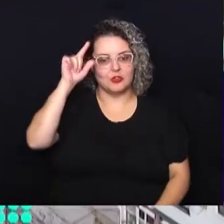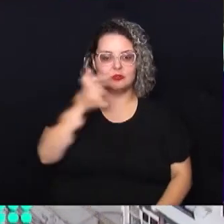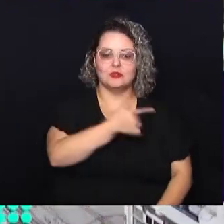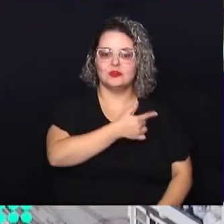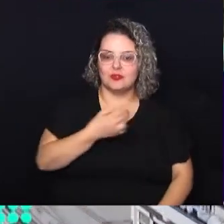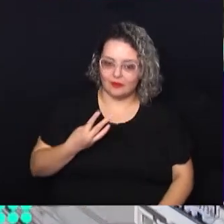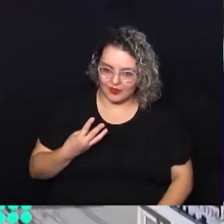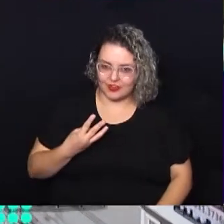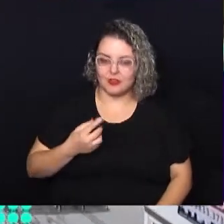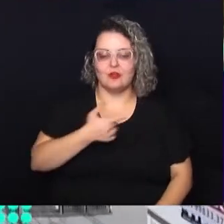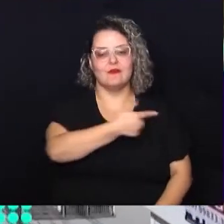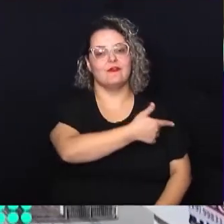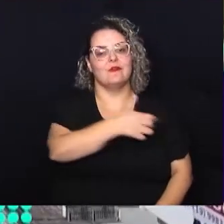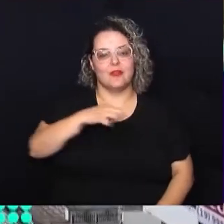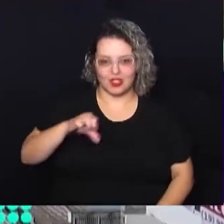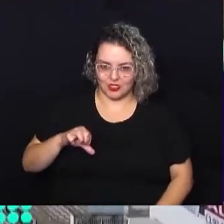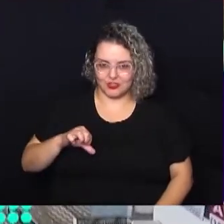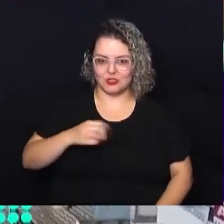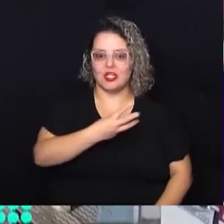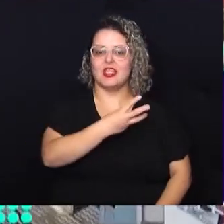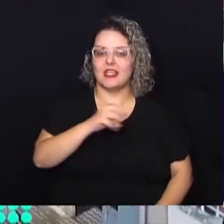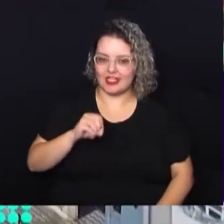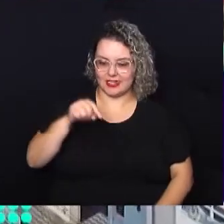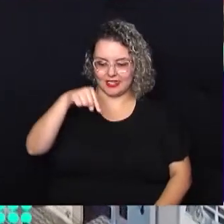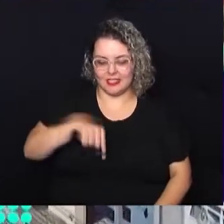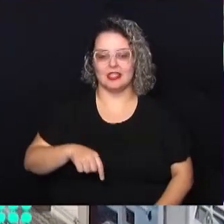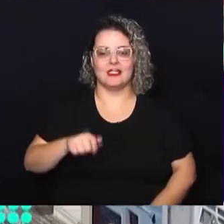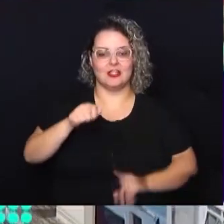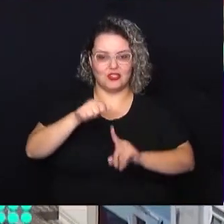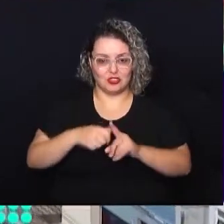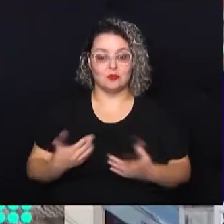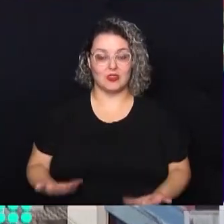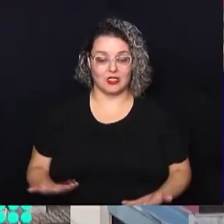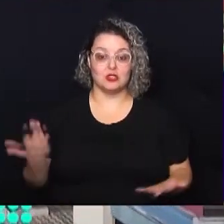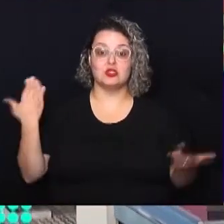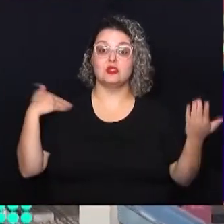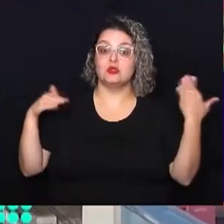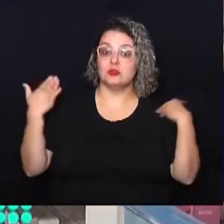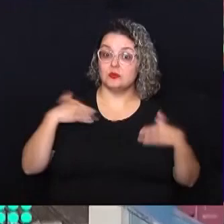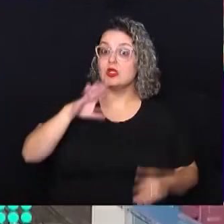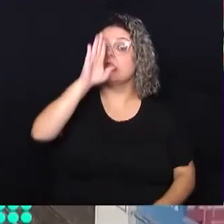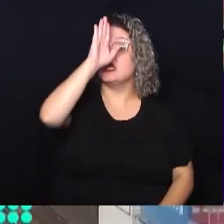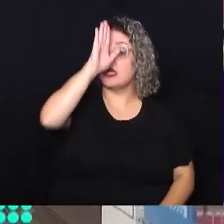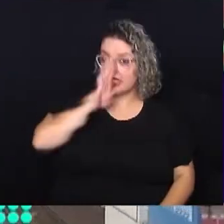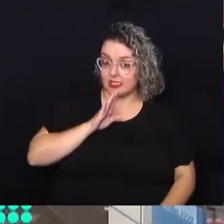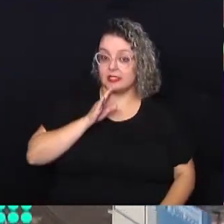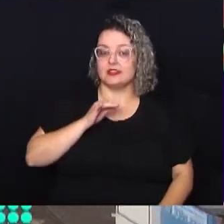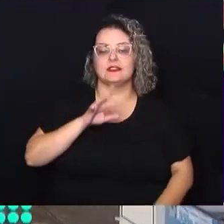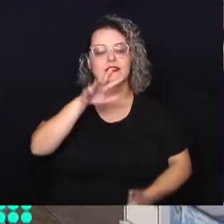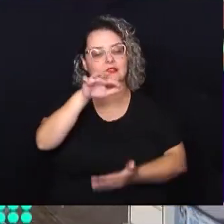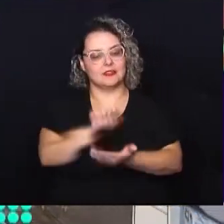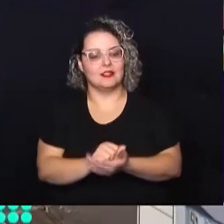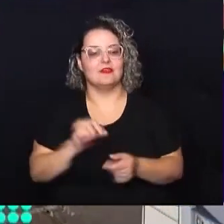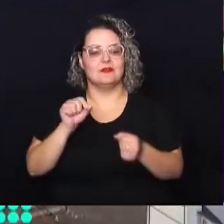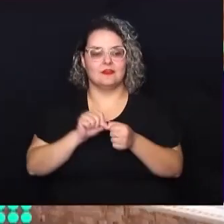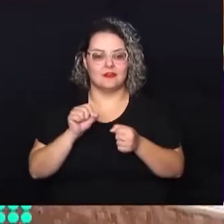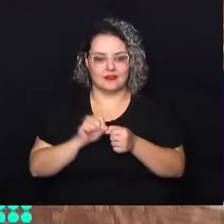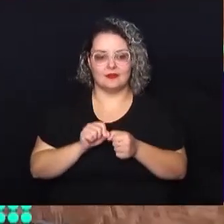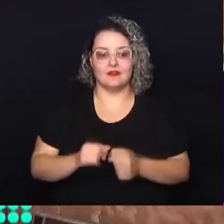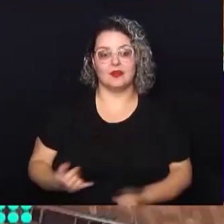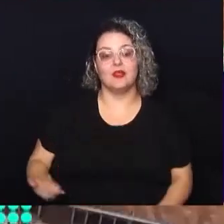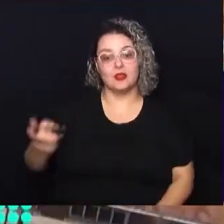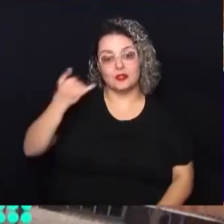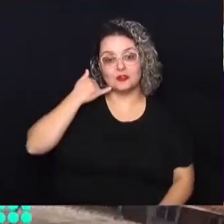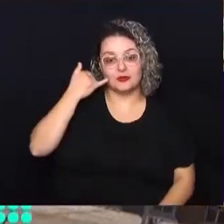23, 29 e 30 deste mês. Os passeios são gratuitos e a inscrição pode ser feita via